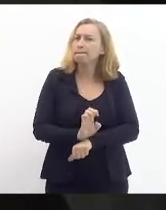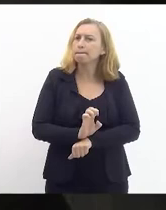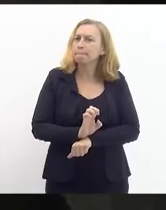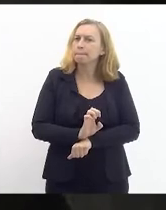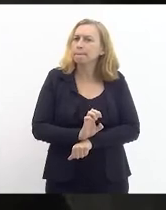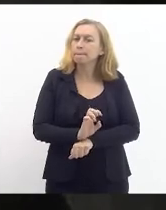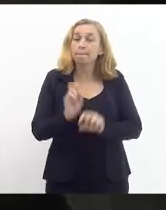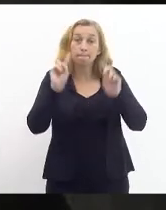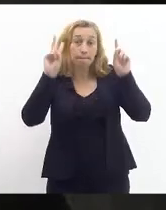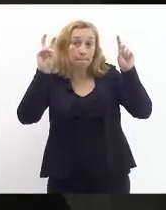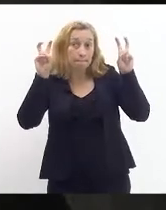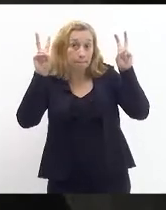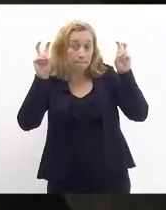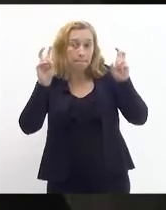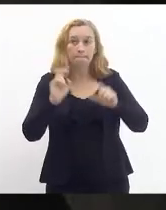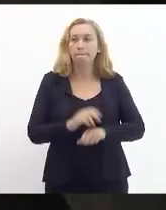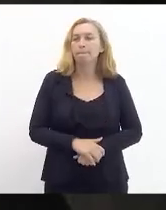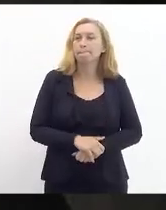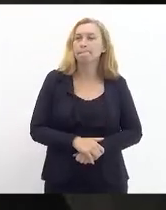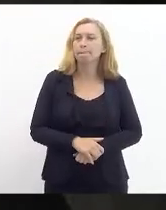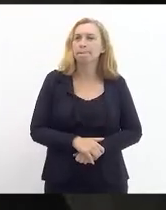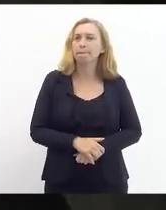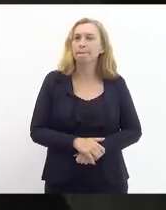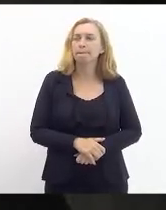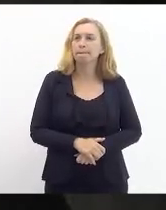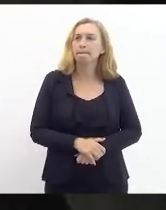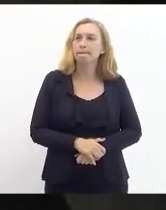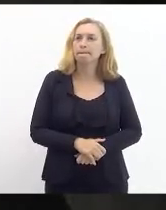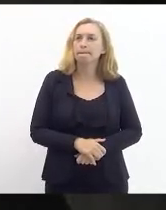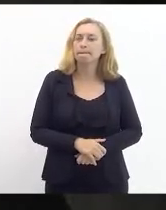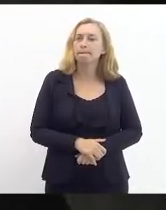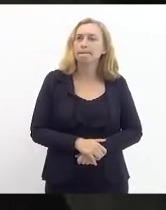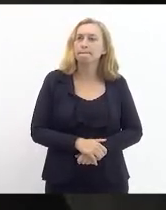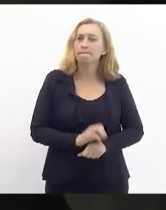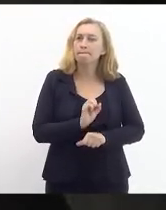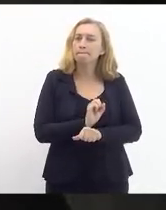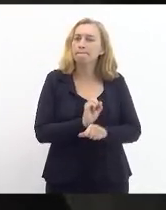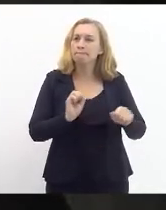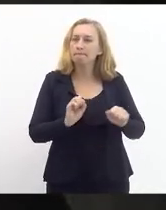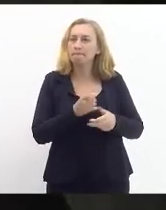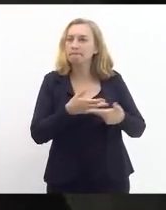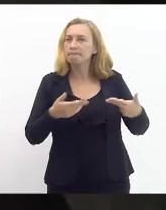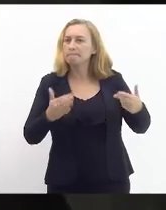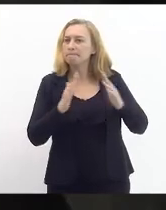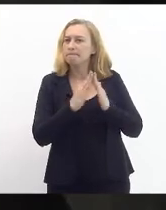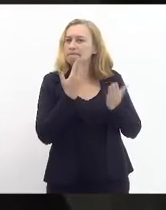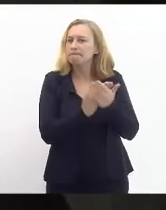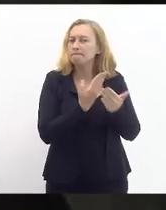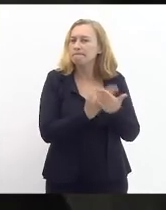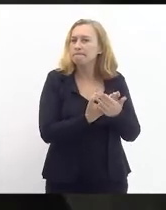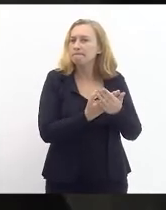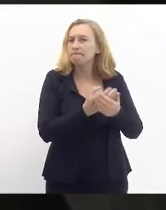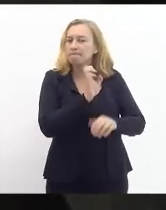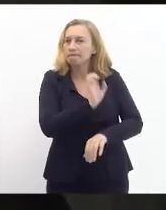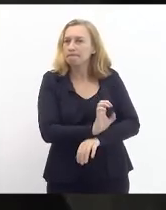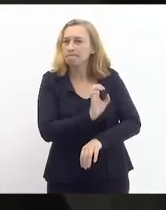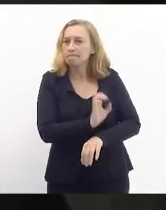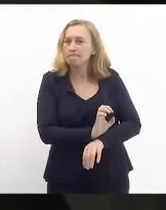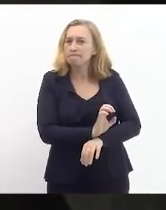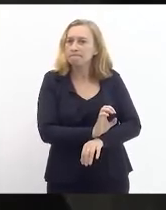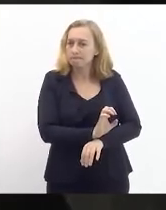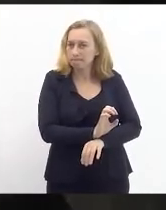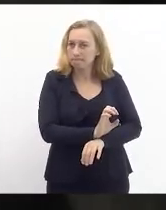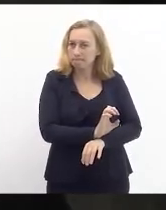entre "usa expressões criativas se livrar-se de muitas escolas estaduais que atendiam o ensino